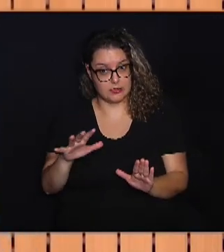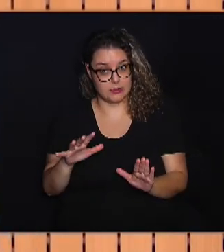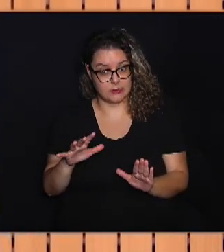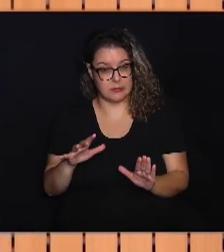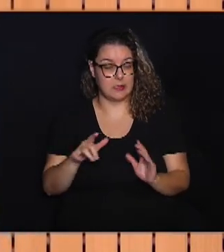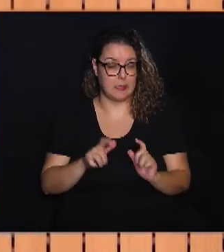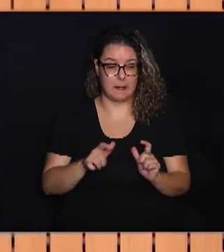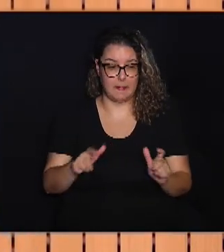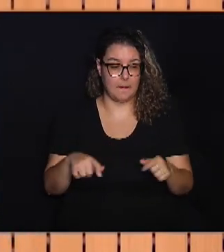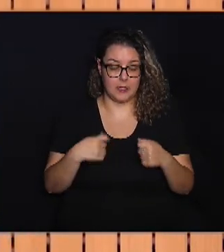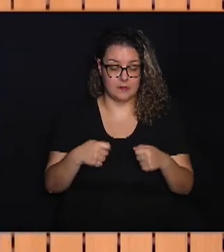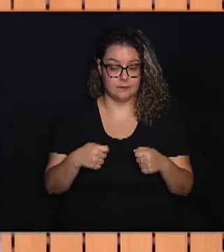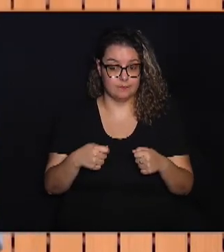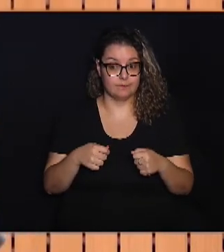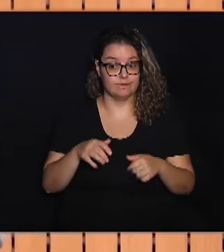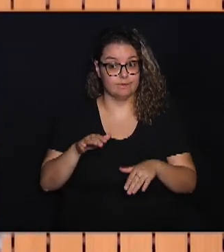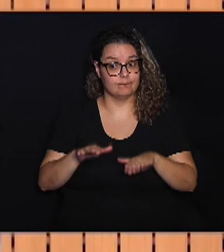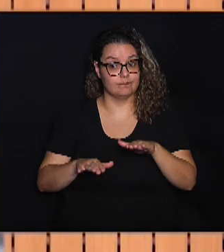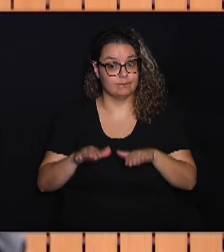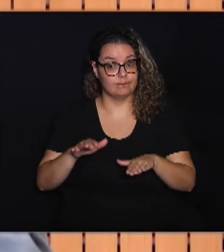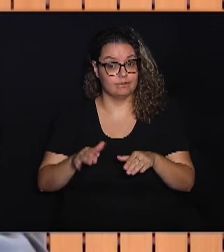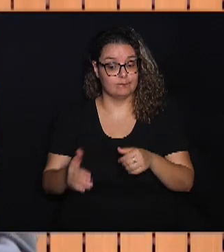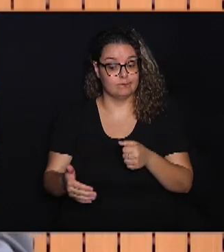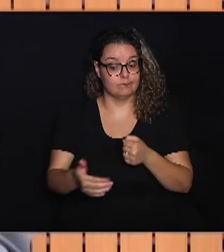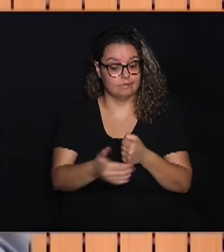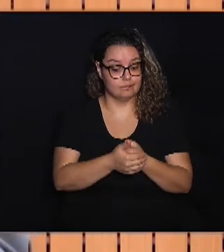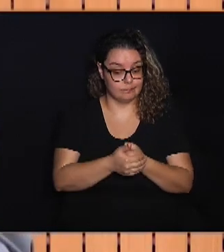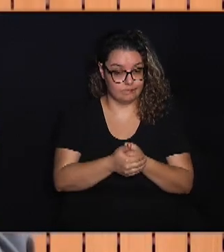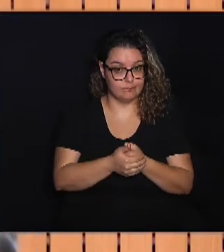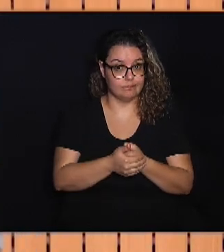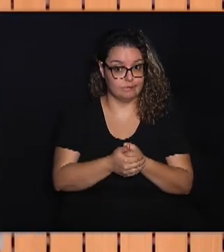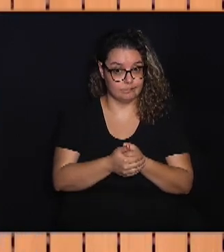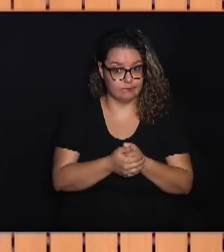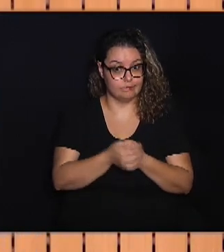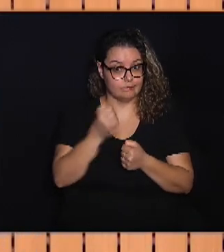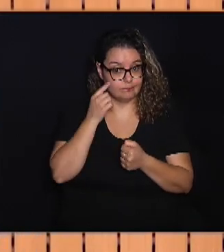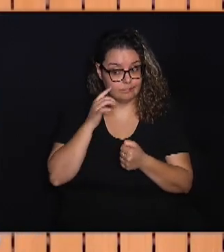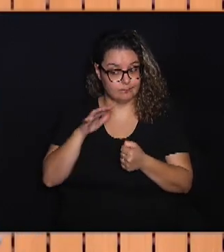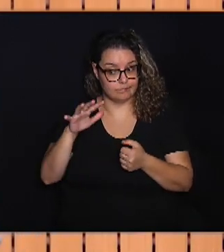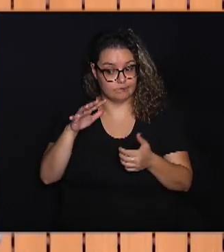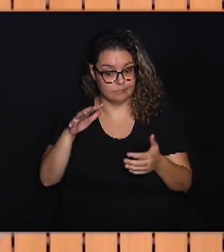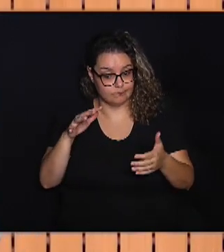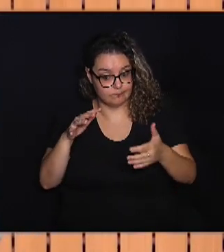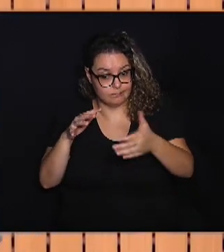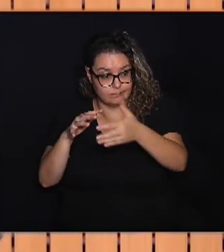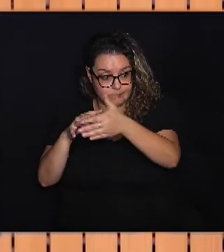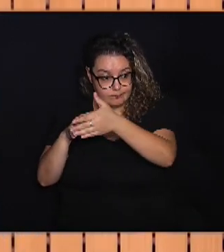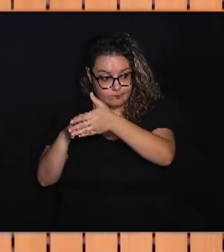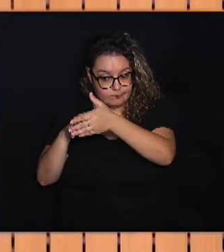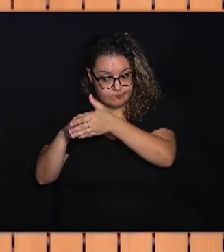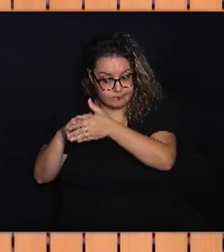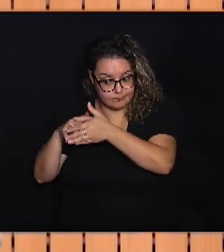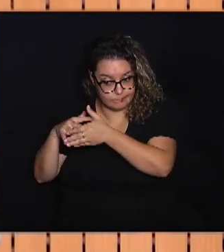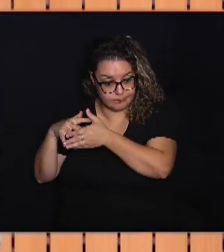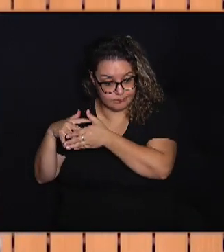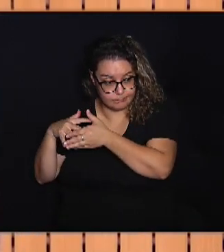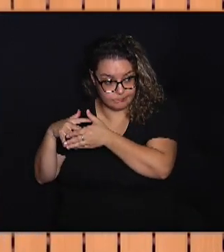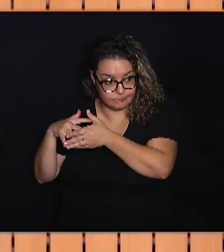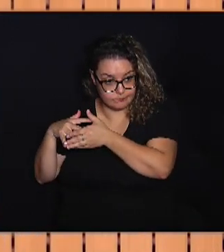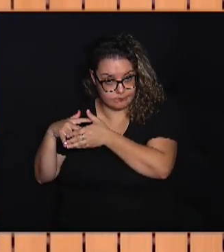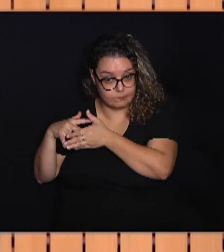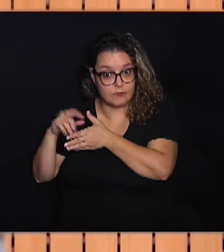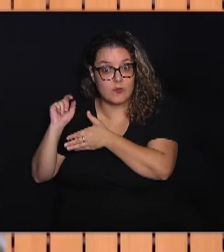crescer, por vezes, esconde a ideia que nós estamos destruindo o